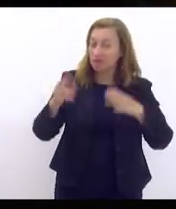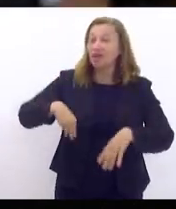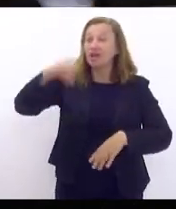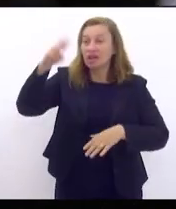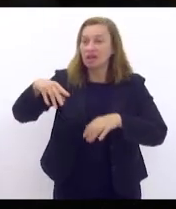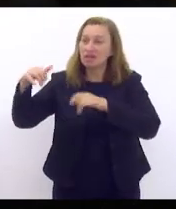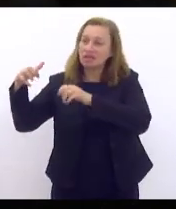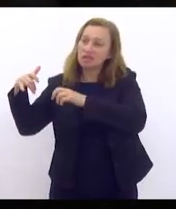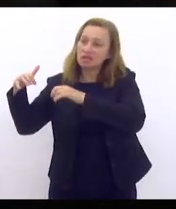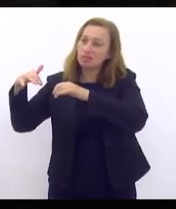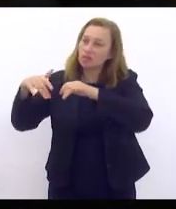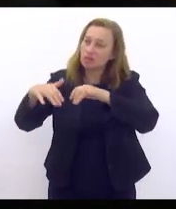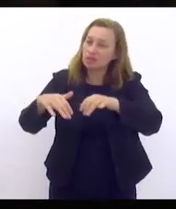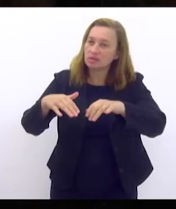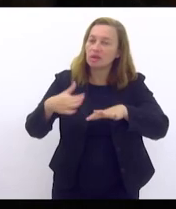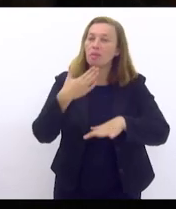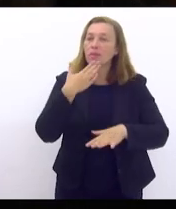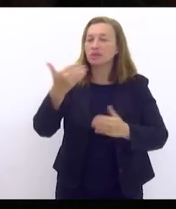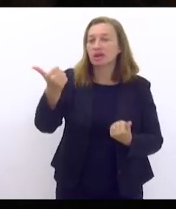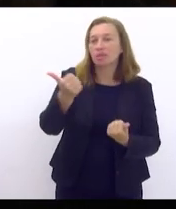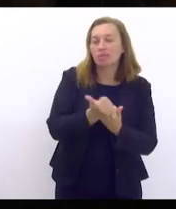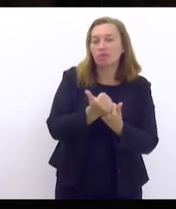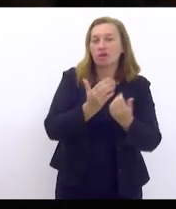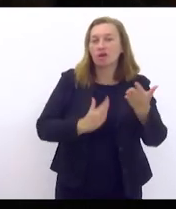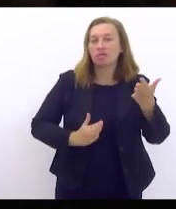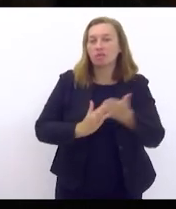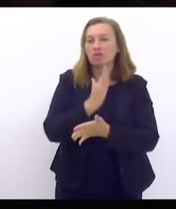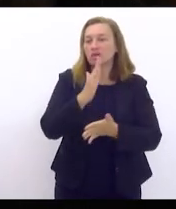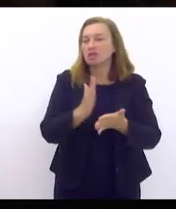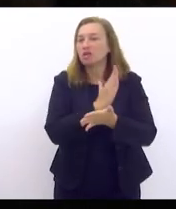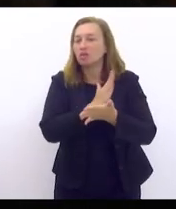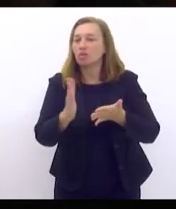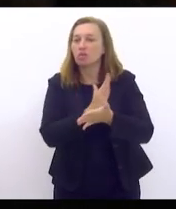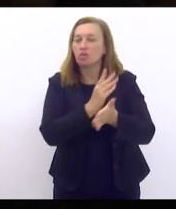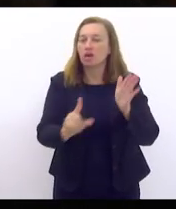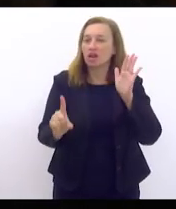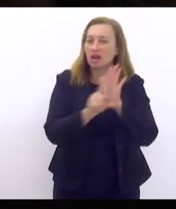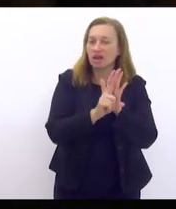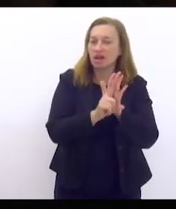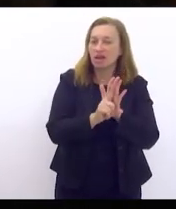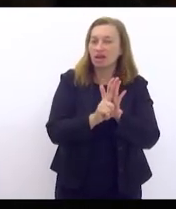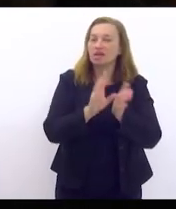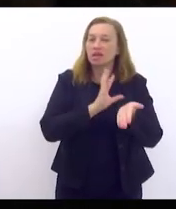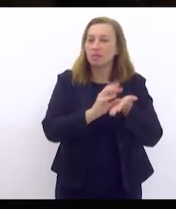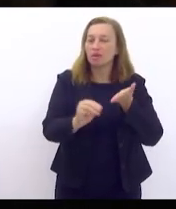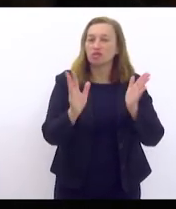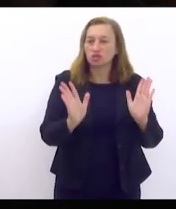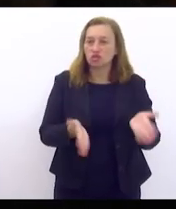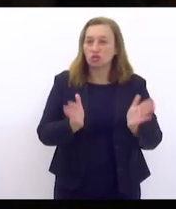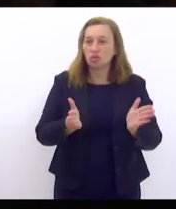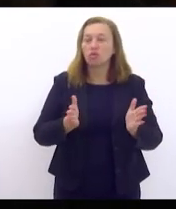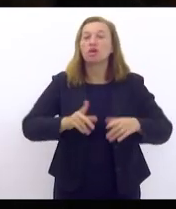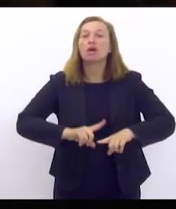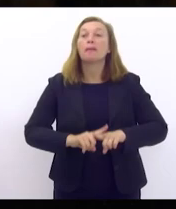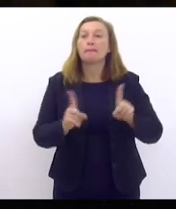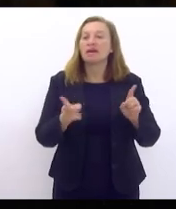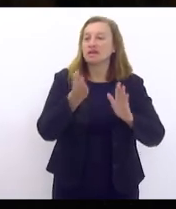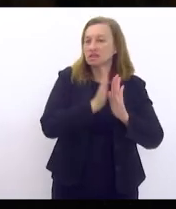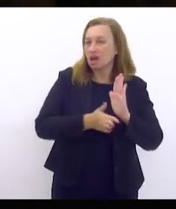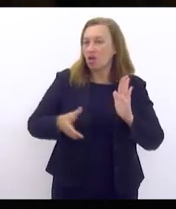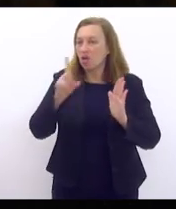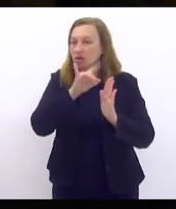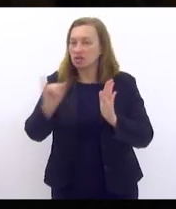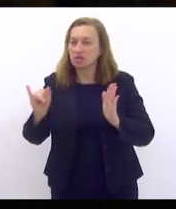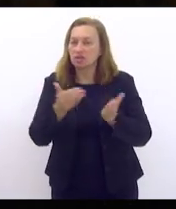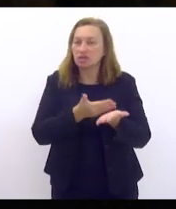tá chegando para pedir apoio aprovação de alguma legislação que esteja aqui na pauta mas a ordem do dia